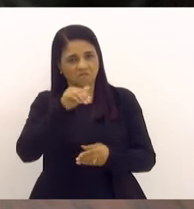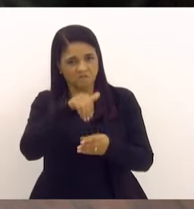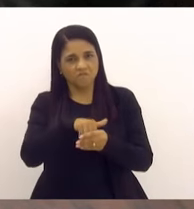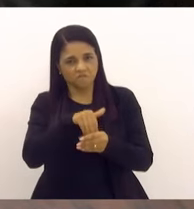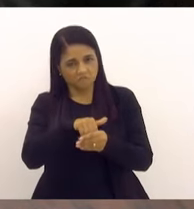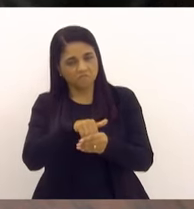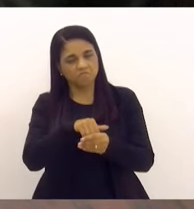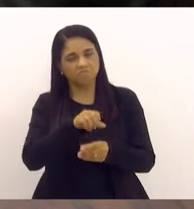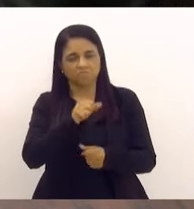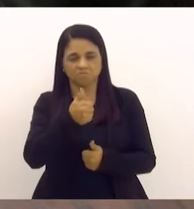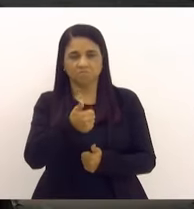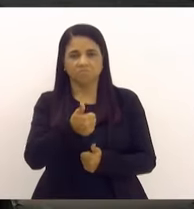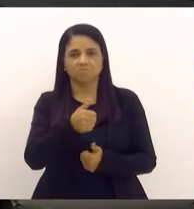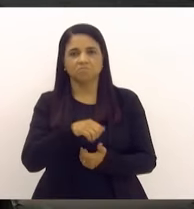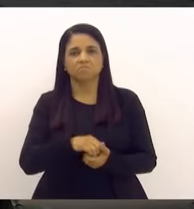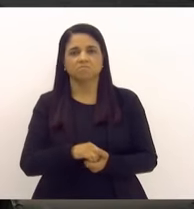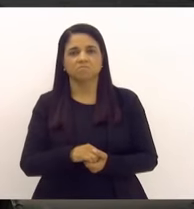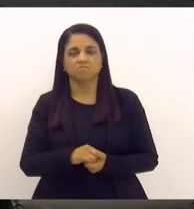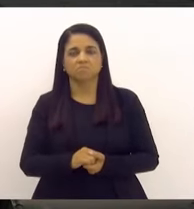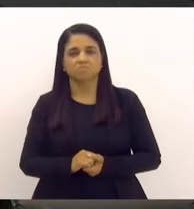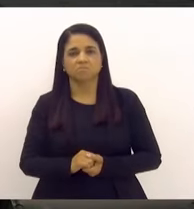Favorável, presidente.